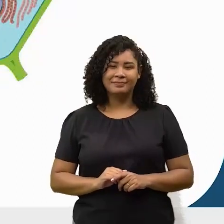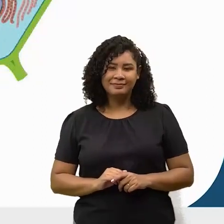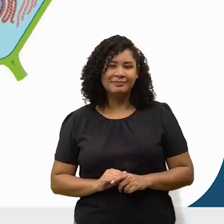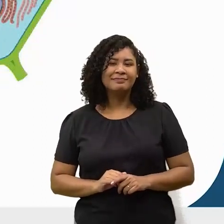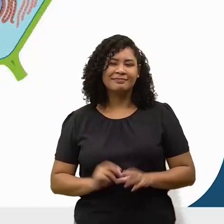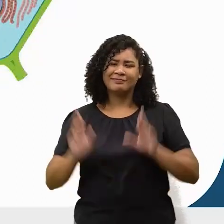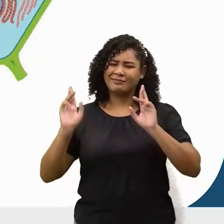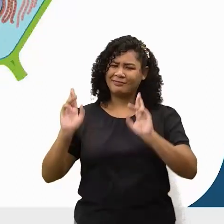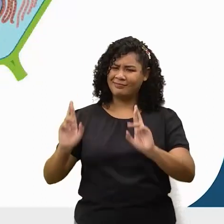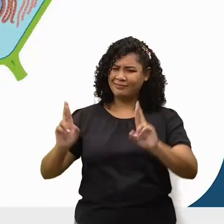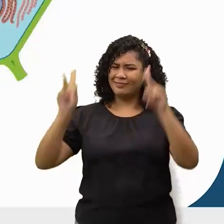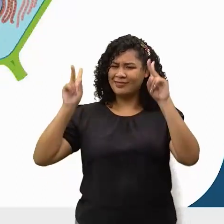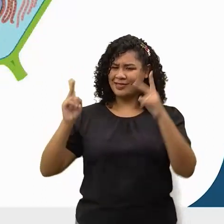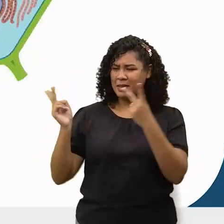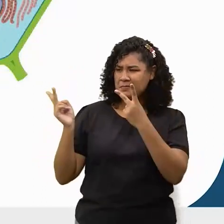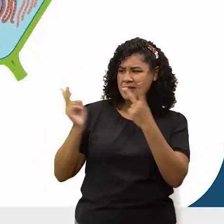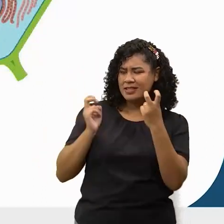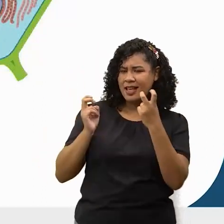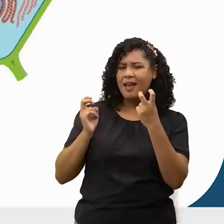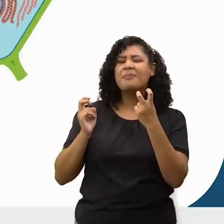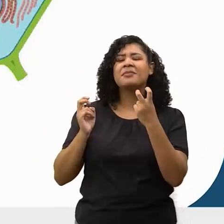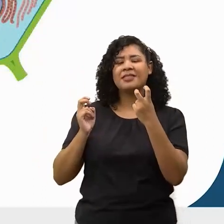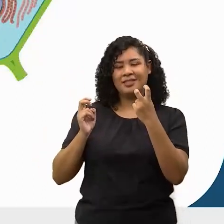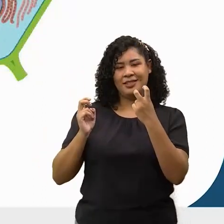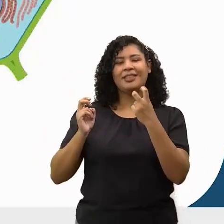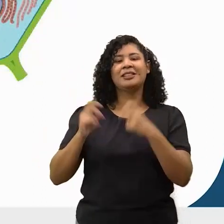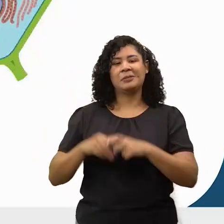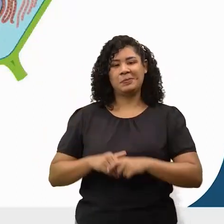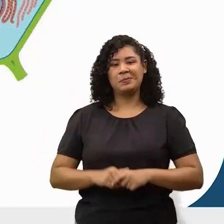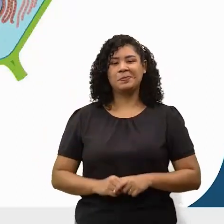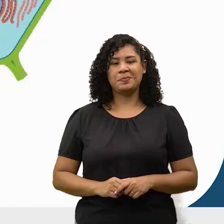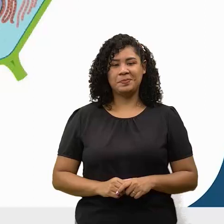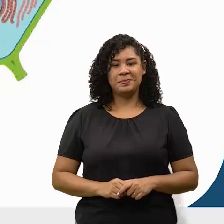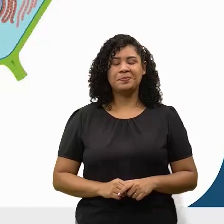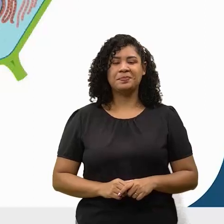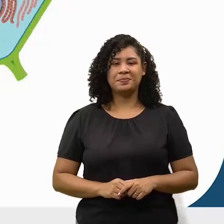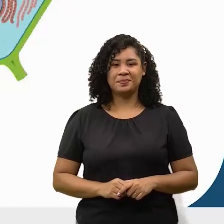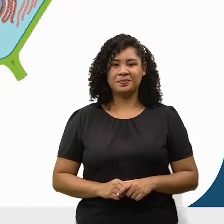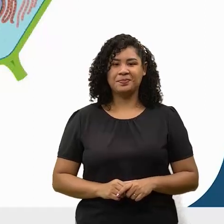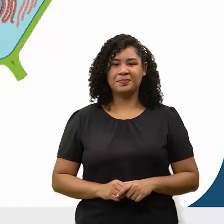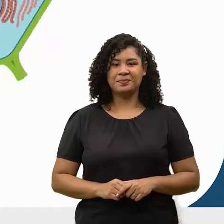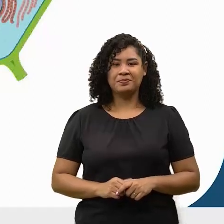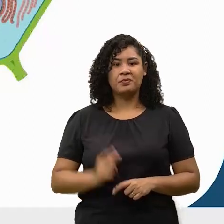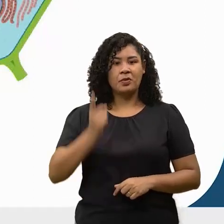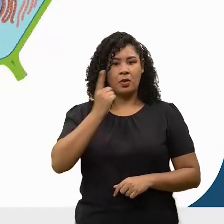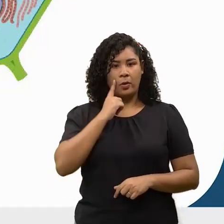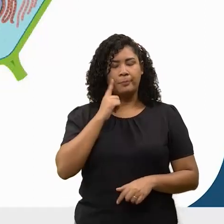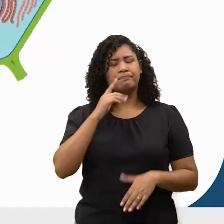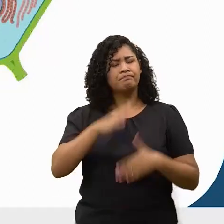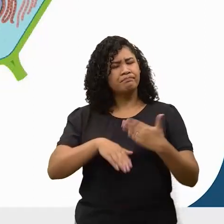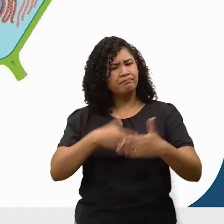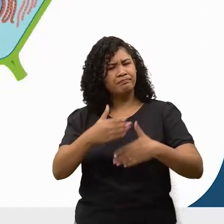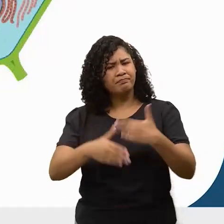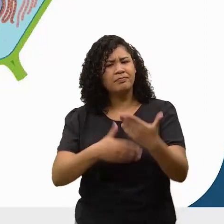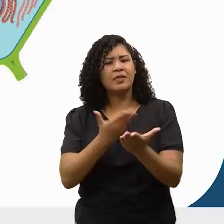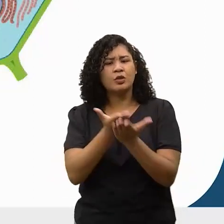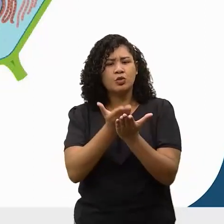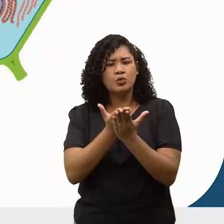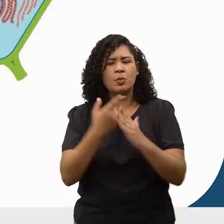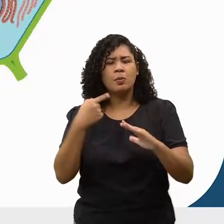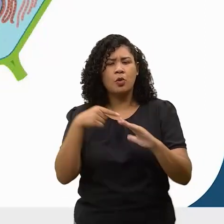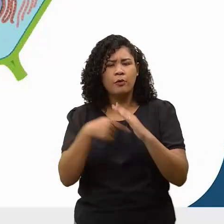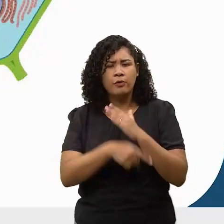identificar essas estruturas, tá? Quando a gente se aprofundar um pouco mais na